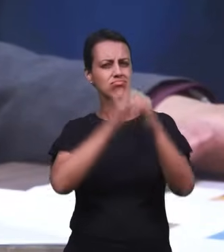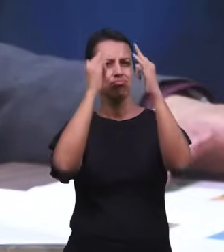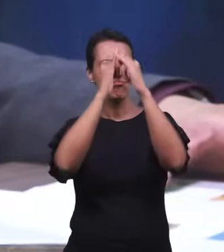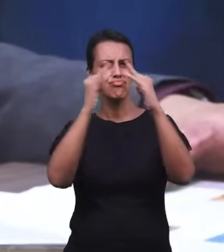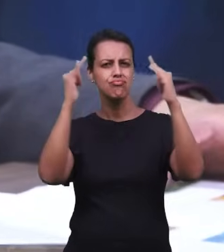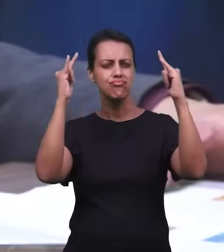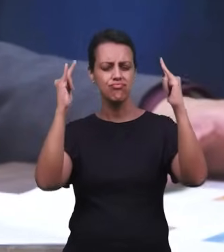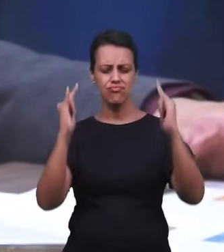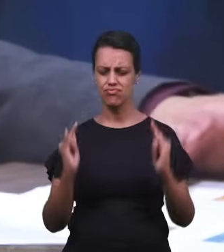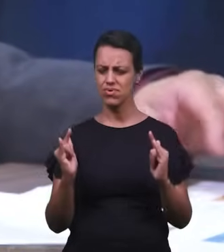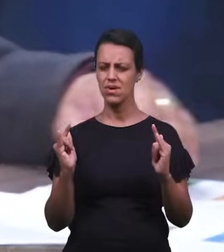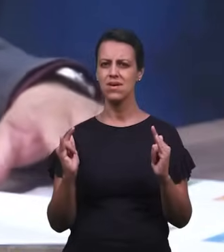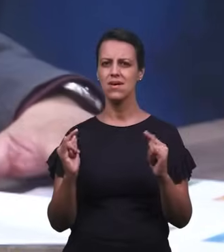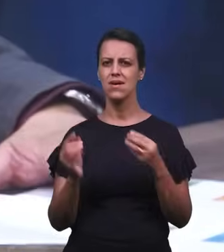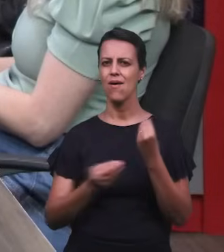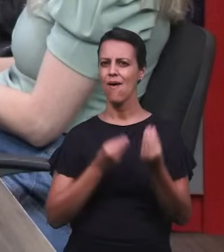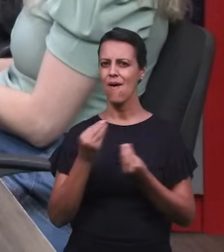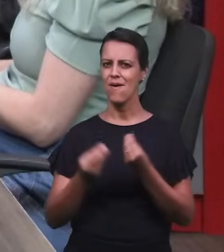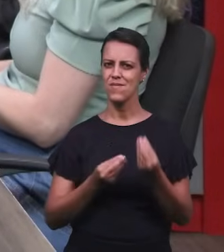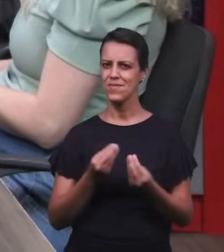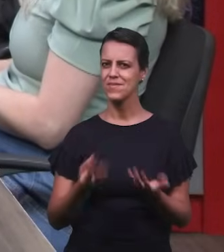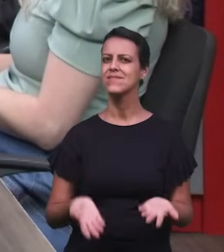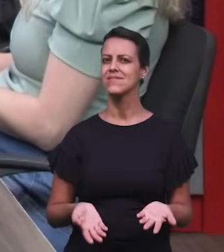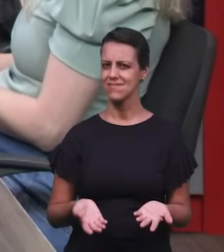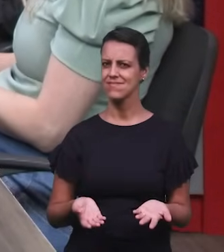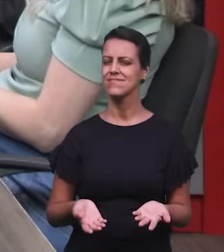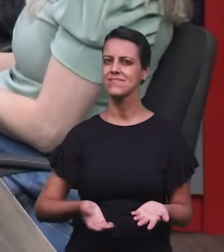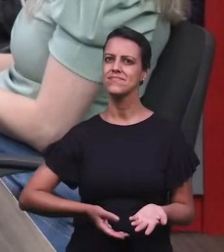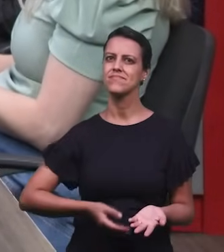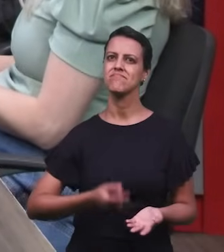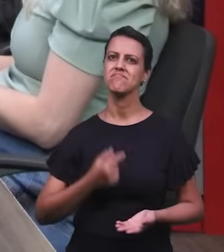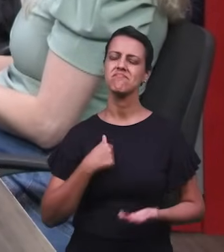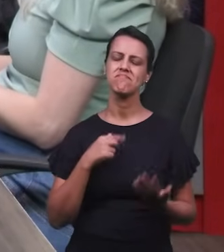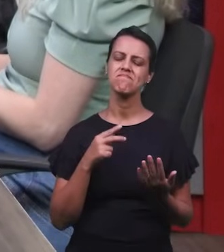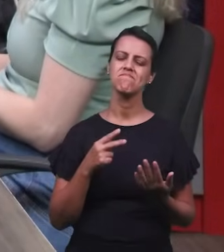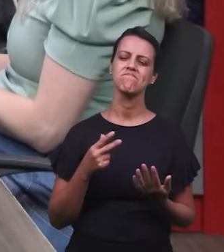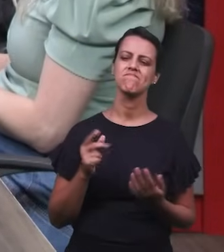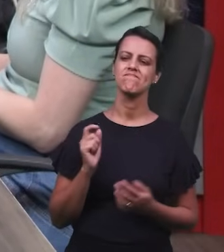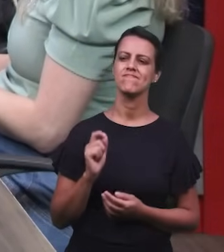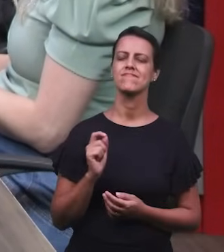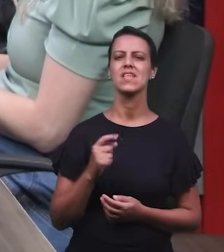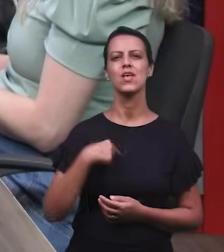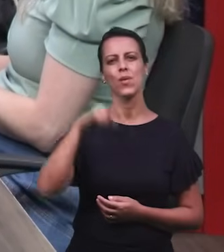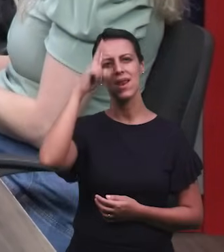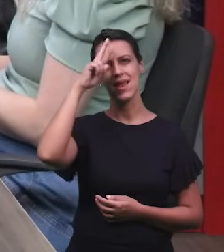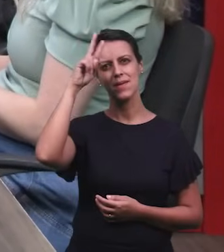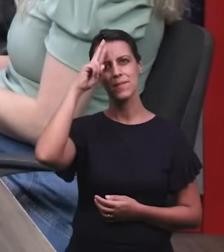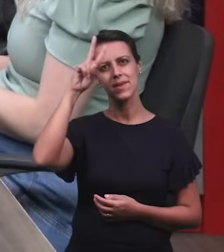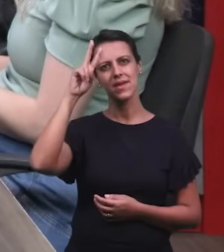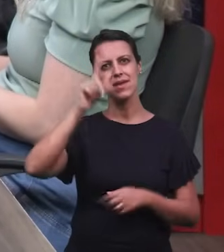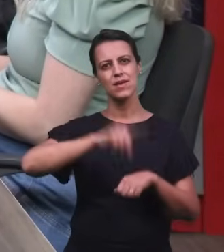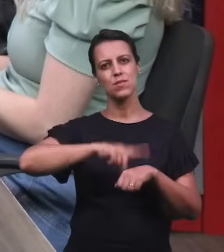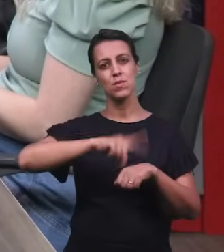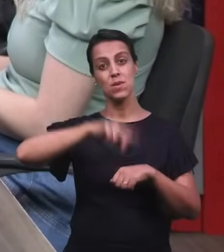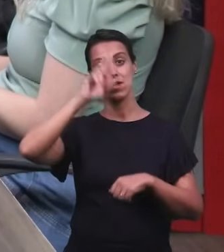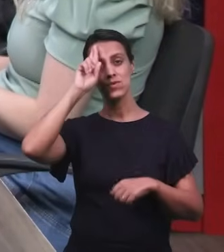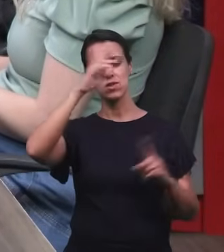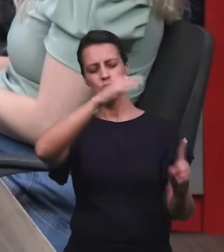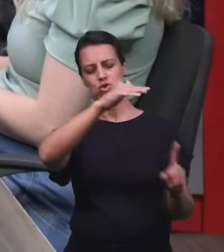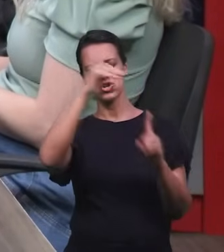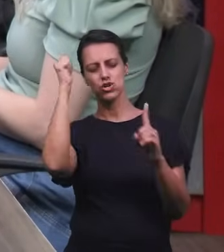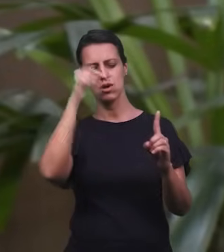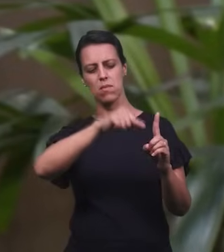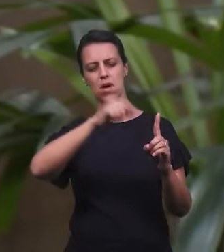o senhor falasse um pouquinho sobre esse assunto, pastor. É interessante, eu me lembrei aqui quando o Senhor chama